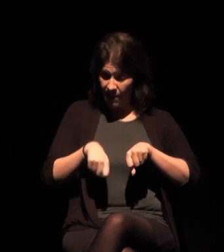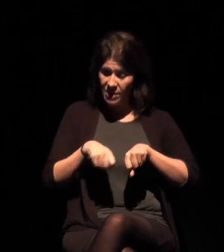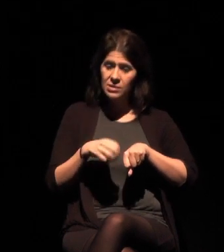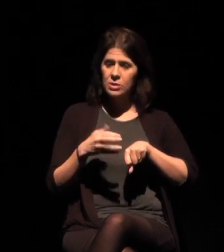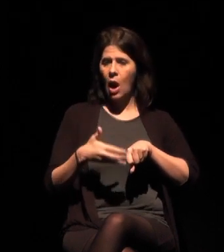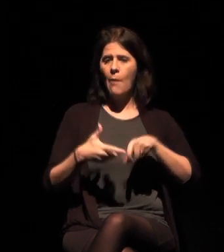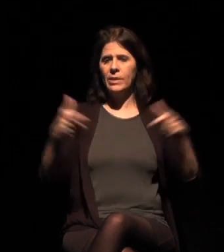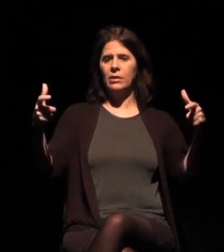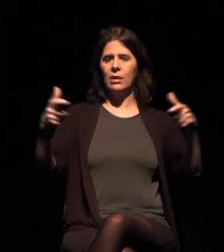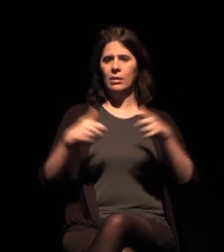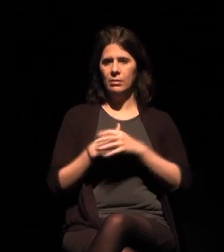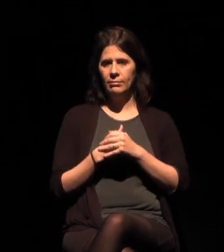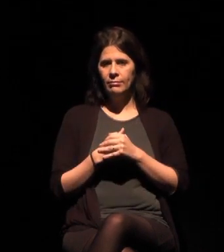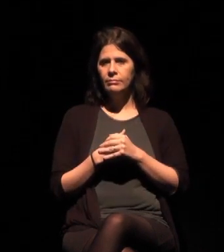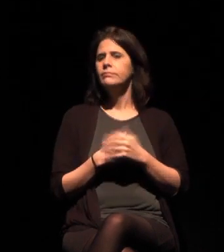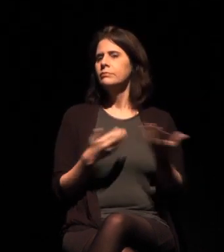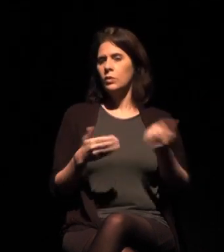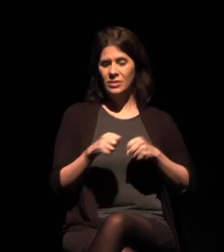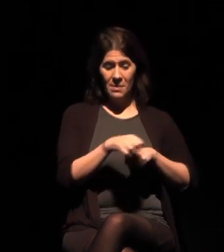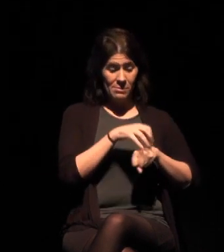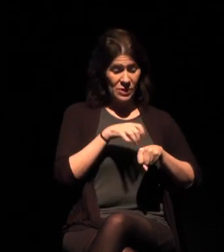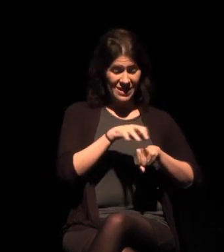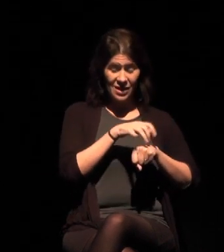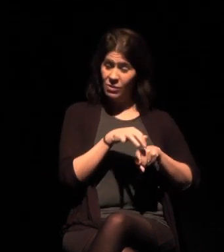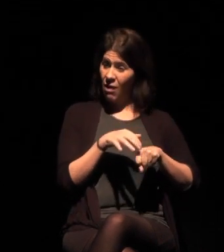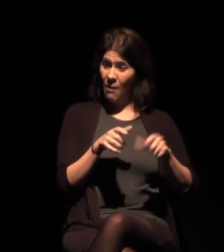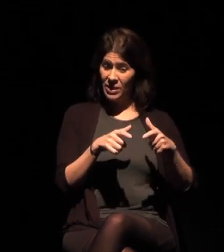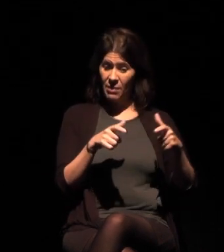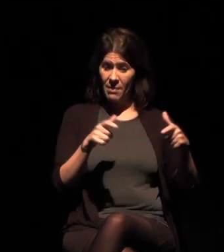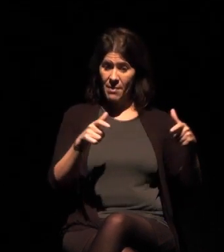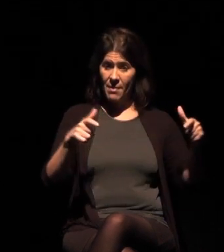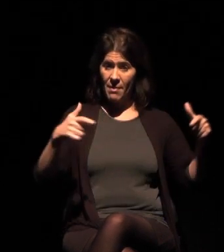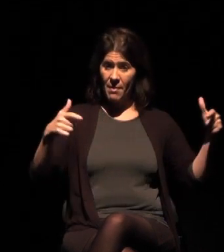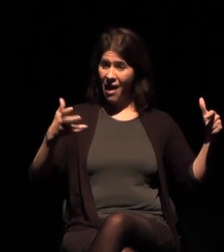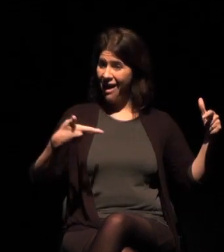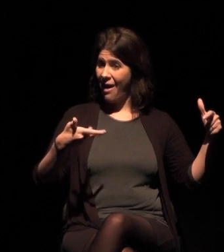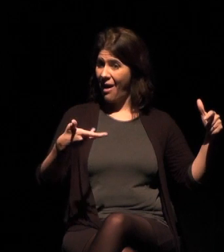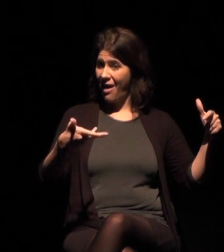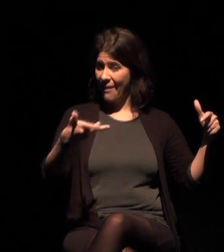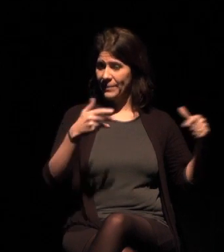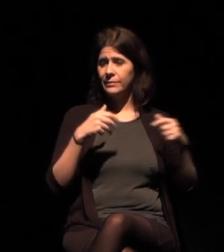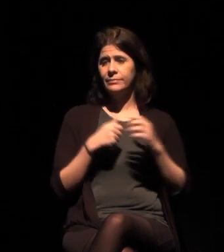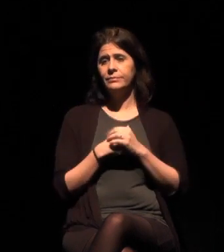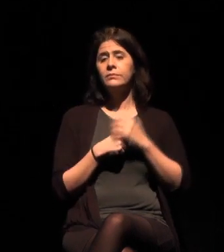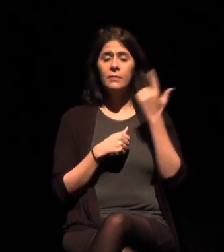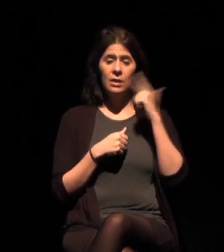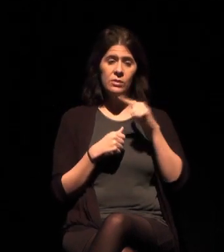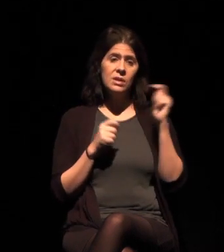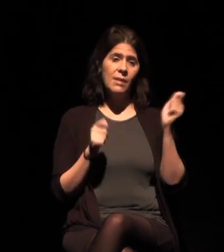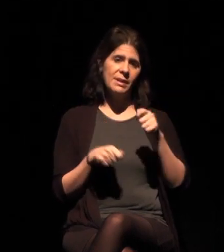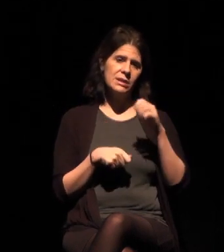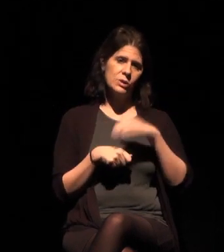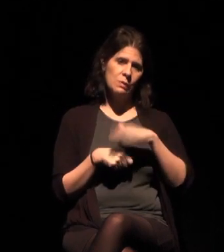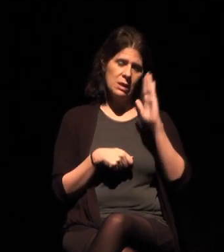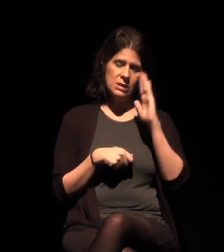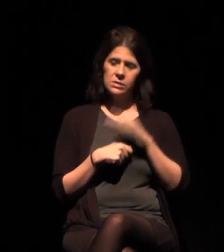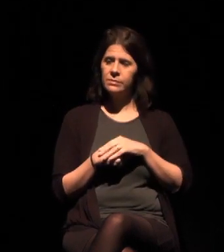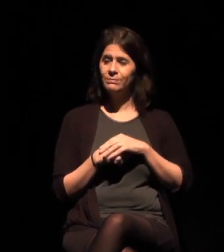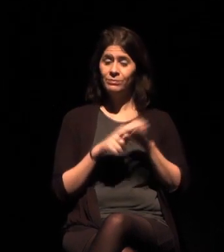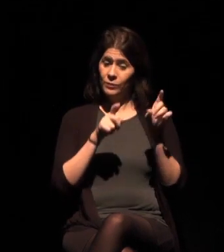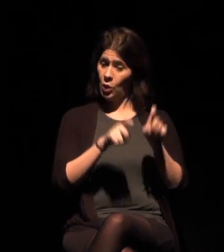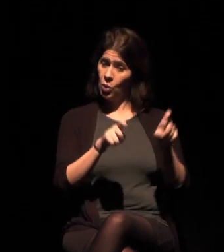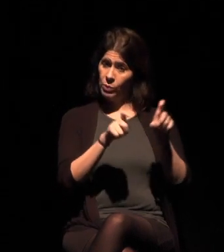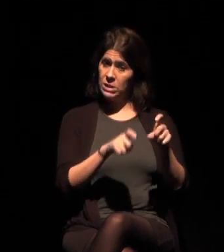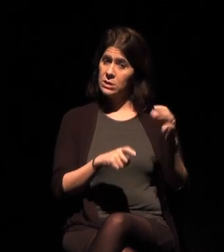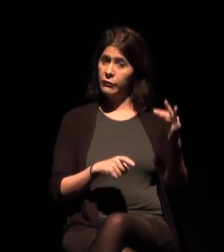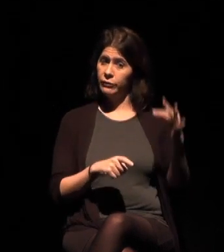processar dados aumentando à medida que a gente tem mais e mais dados tem uma outra coisa que que eu acho que a computação do futuro quando